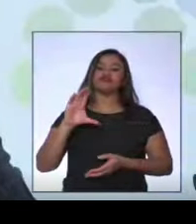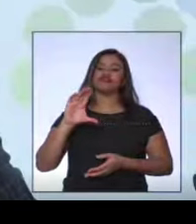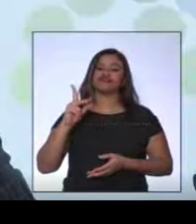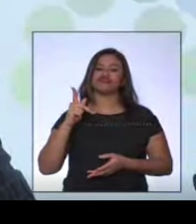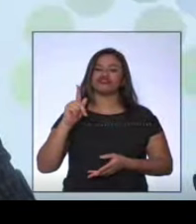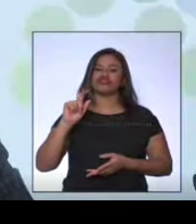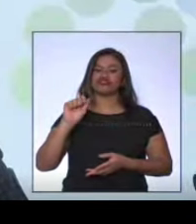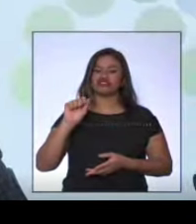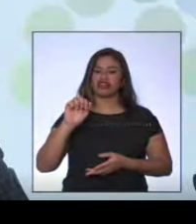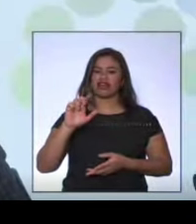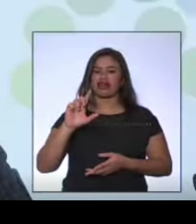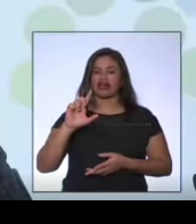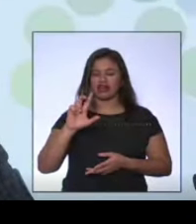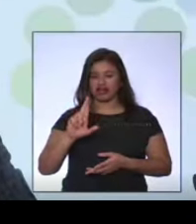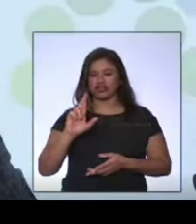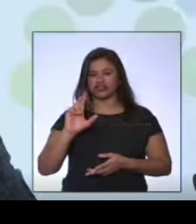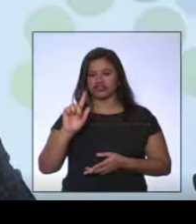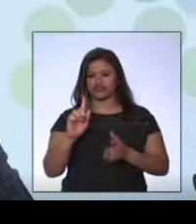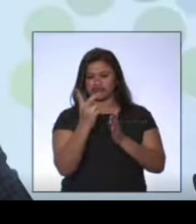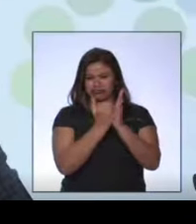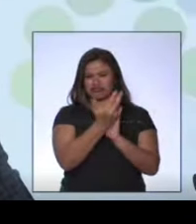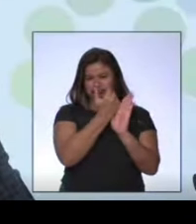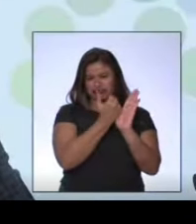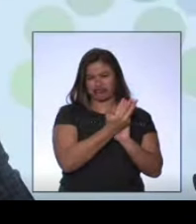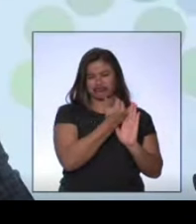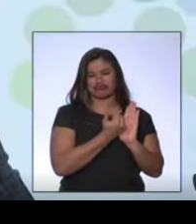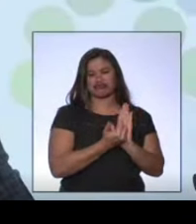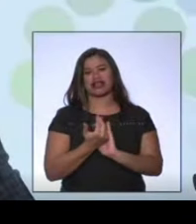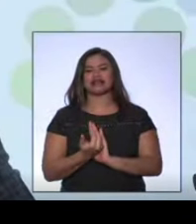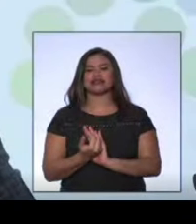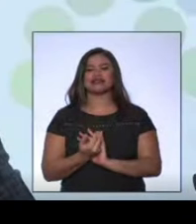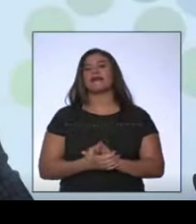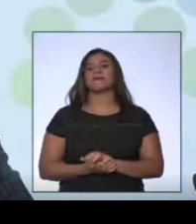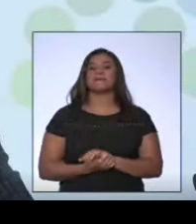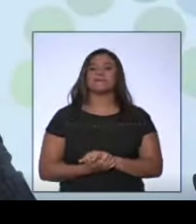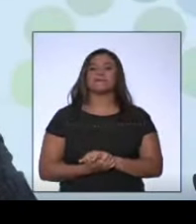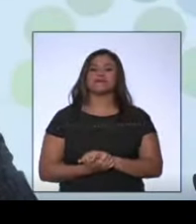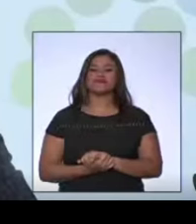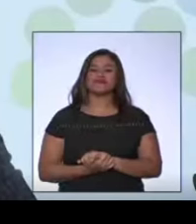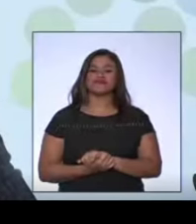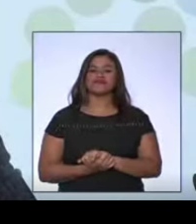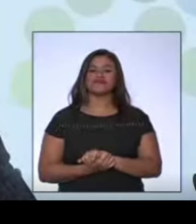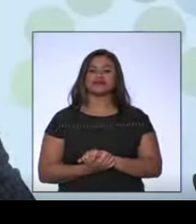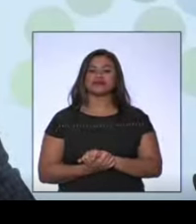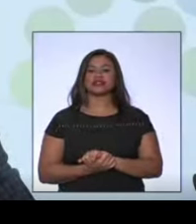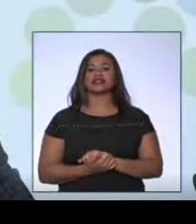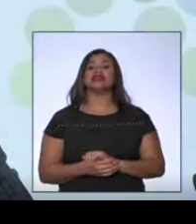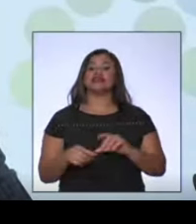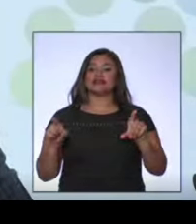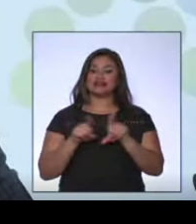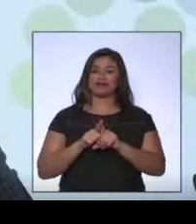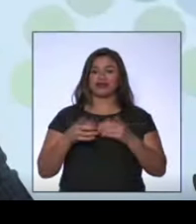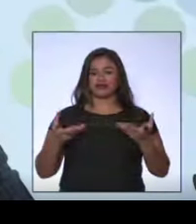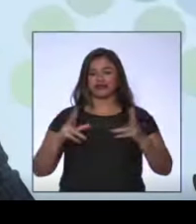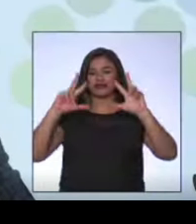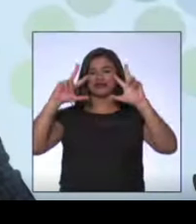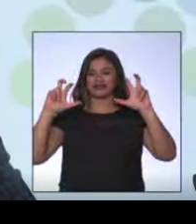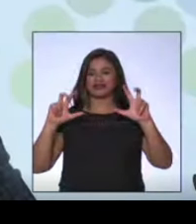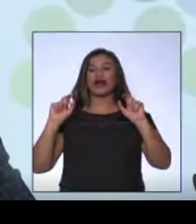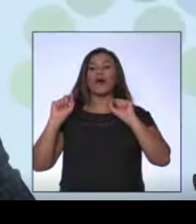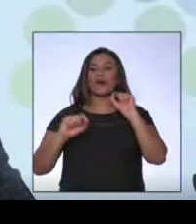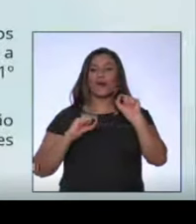o texto jornalístico. O objetivo da aula, aliás, primeiro, o nome da aula de hoje, né? O título da aula, né,